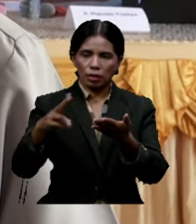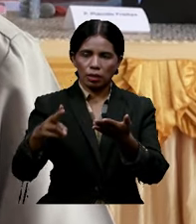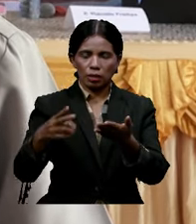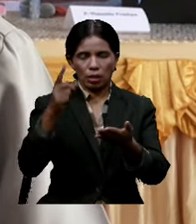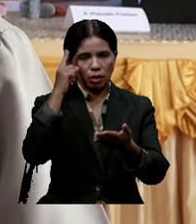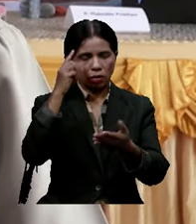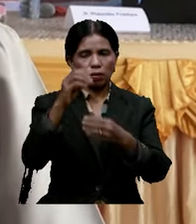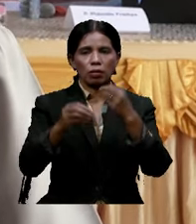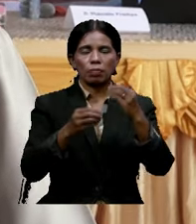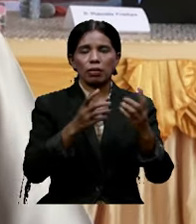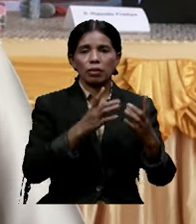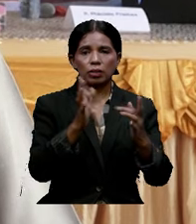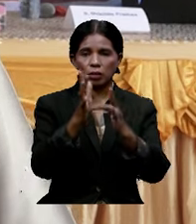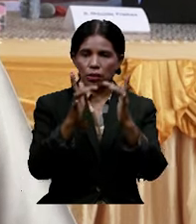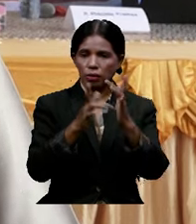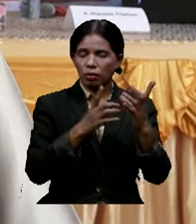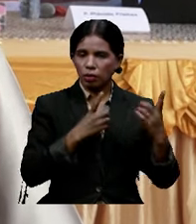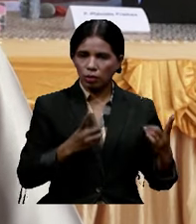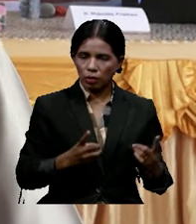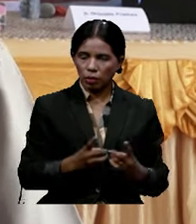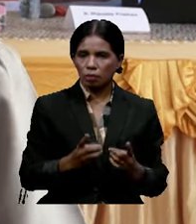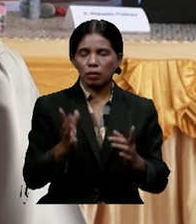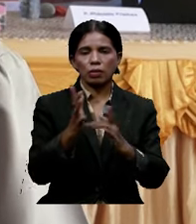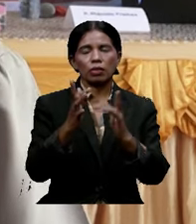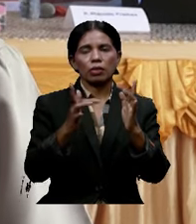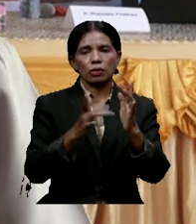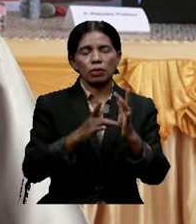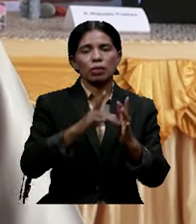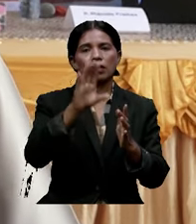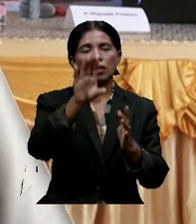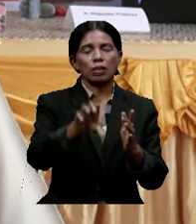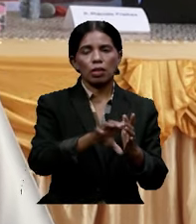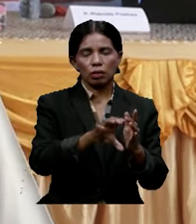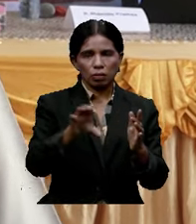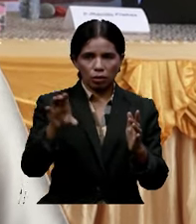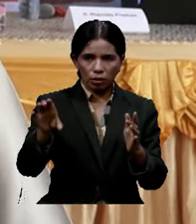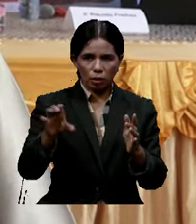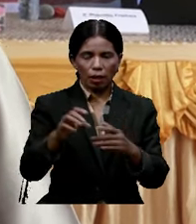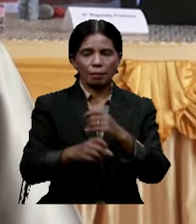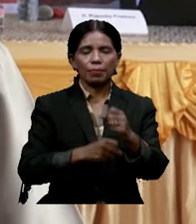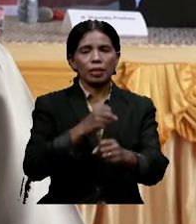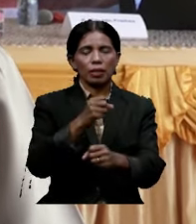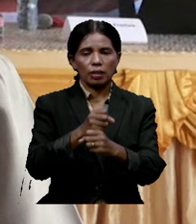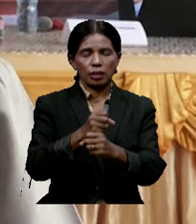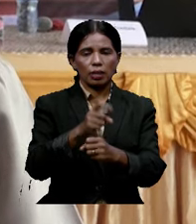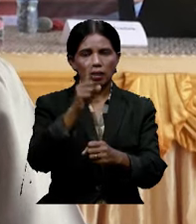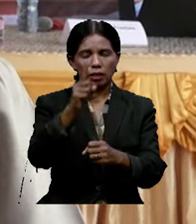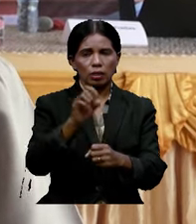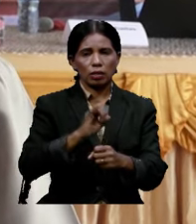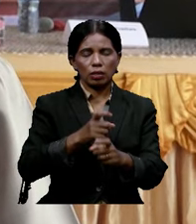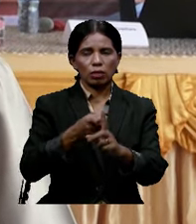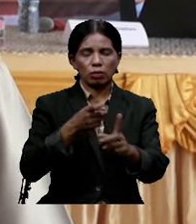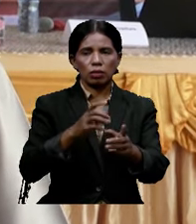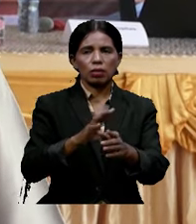nene domin, Jesus nene cruz. E segundo, tamba, durante tina nida toma, a Rússia Domingo de